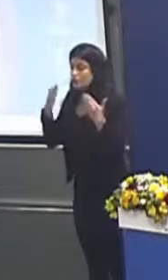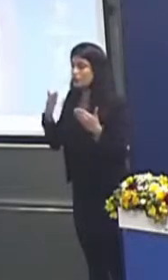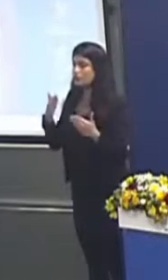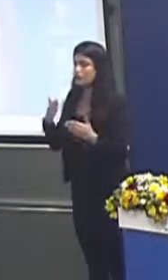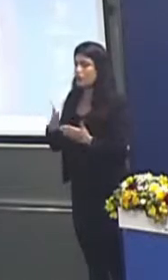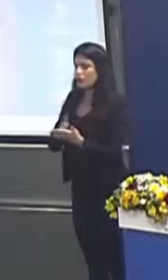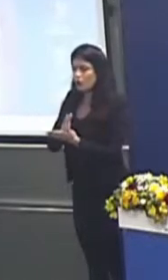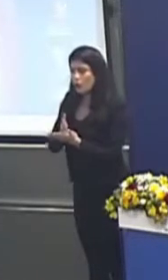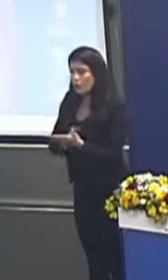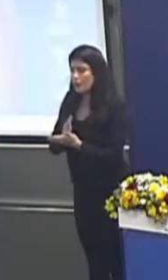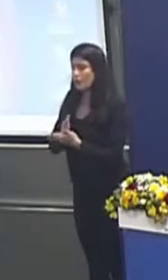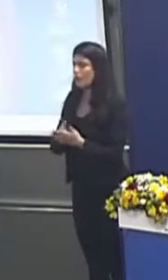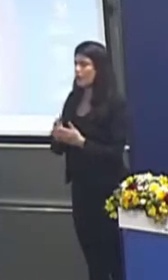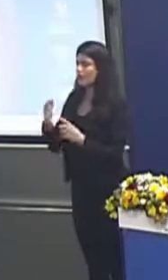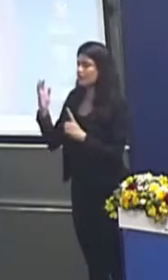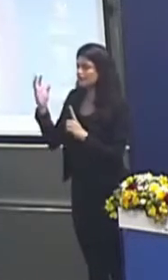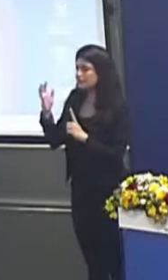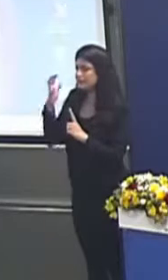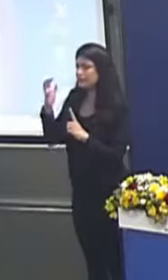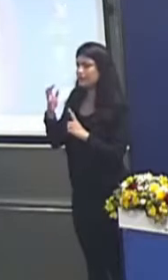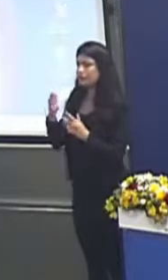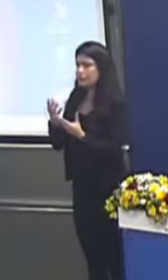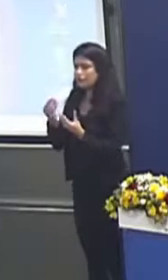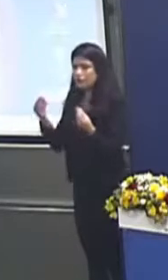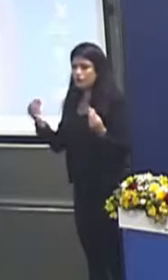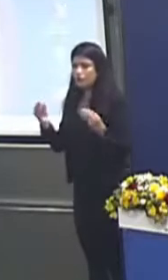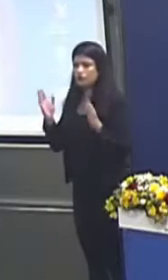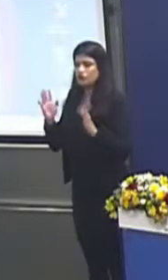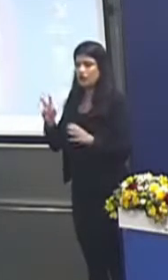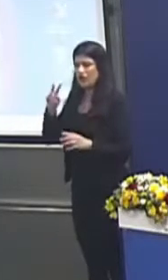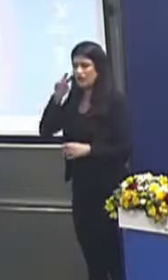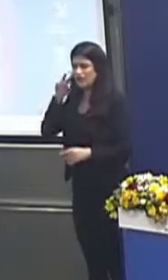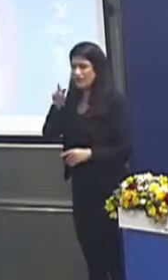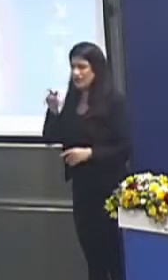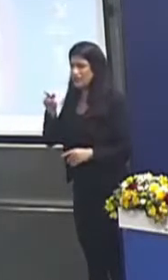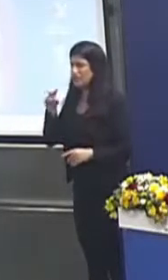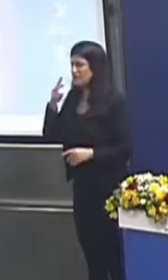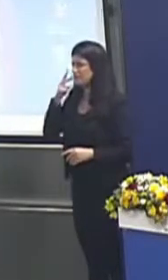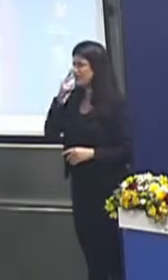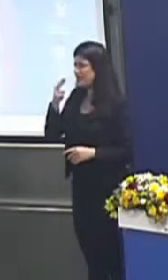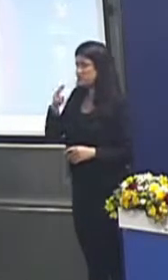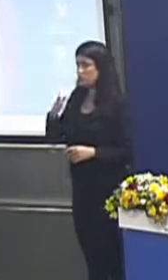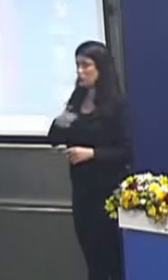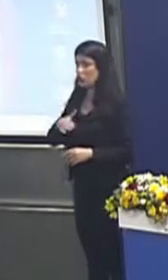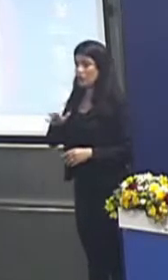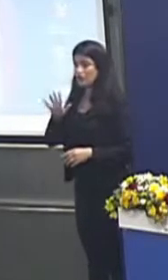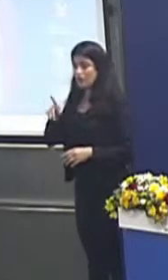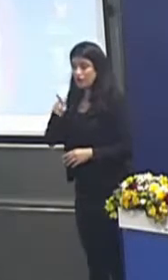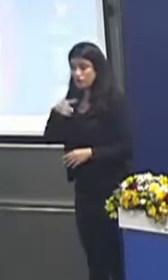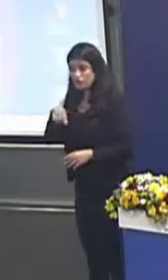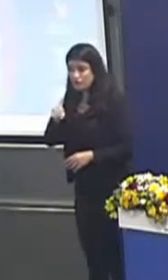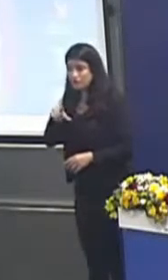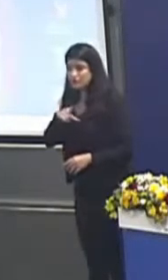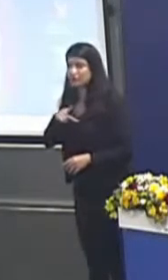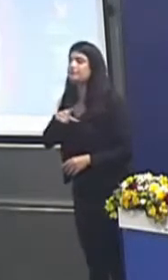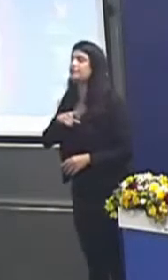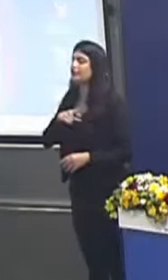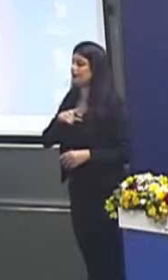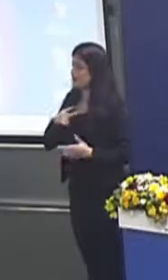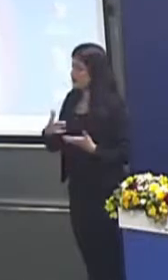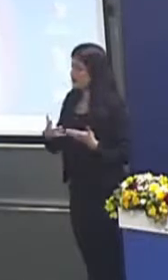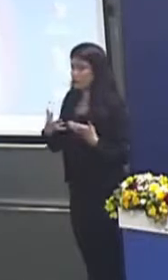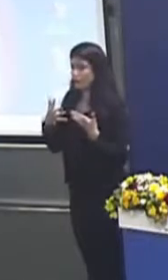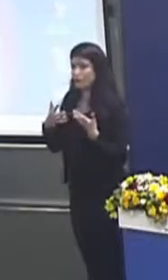perturba, uma psicologia que muitos viram a cara e não gostam. A gente se orgulha muito dessa psicologia que